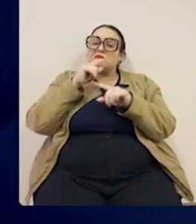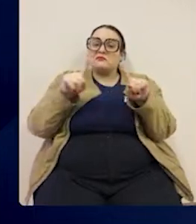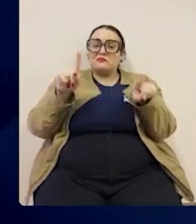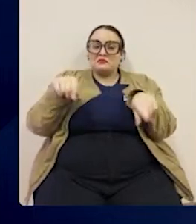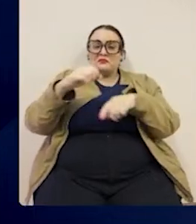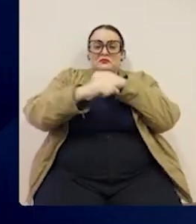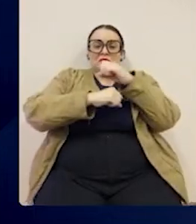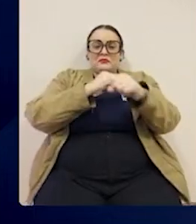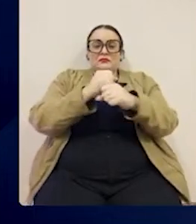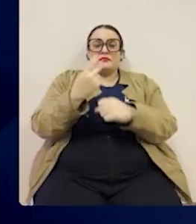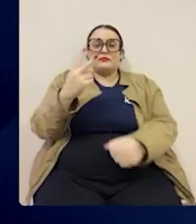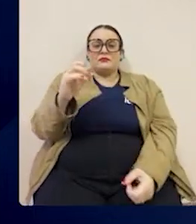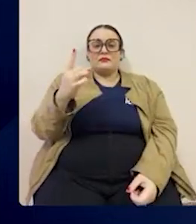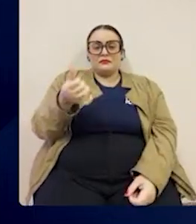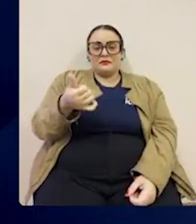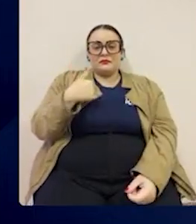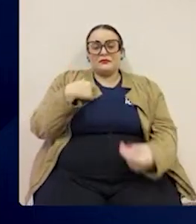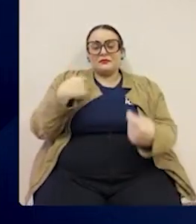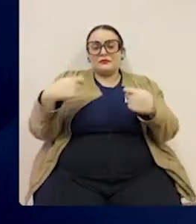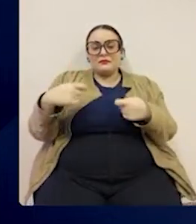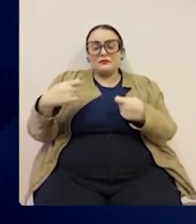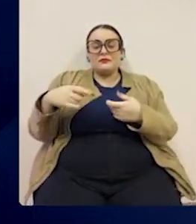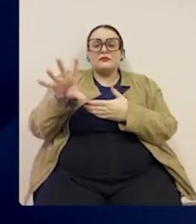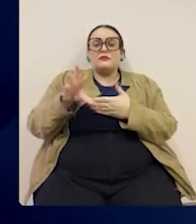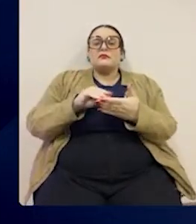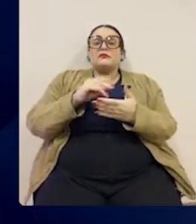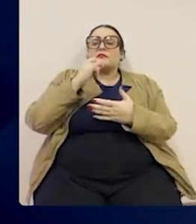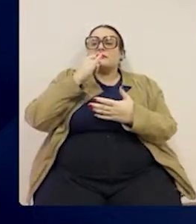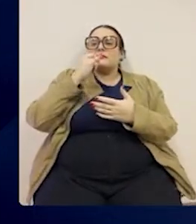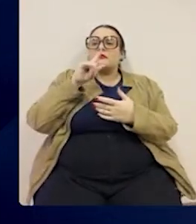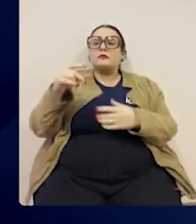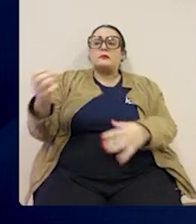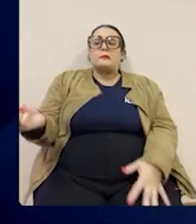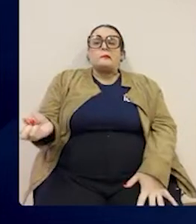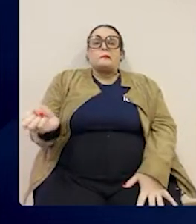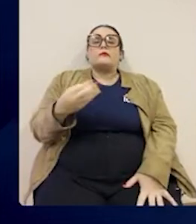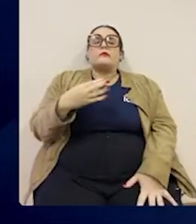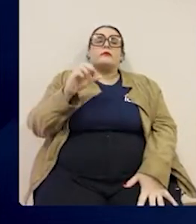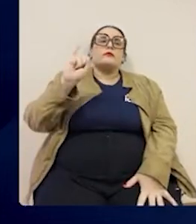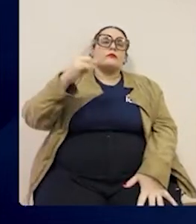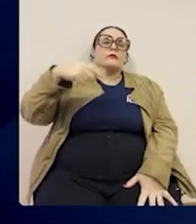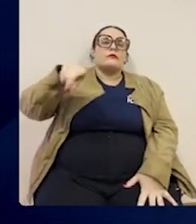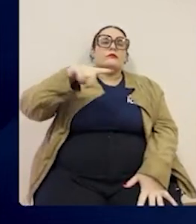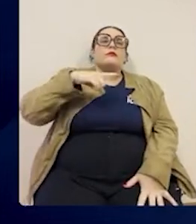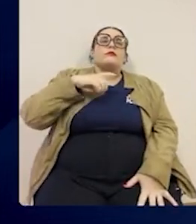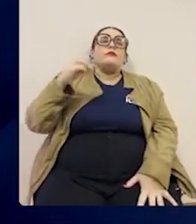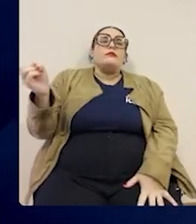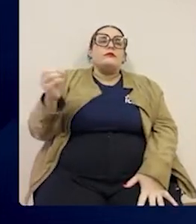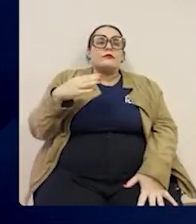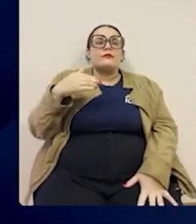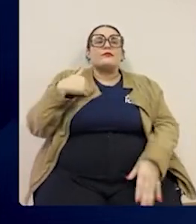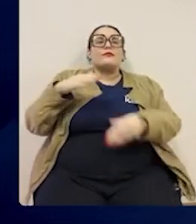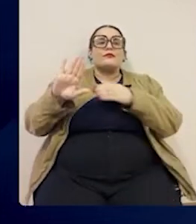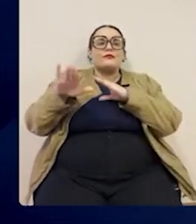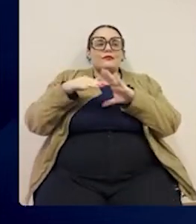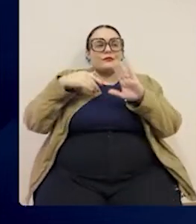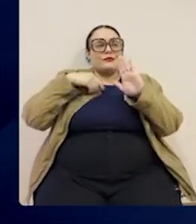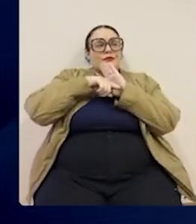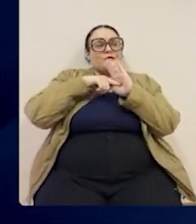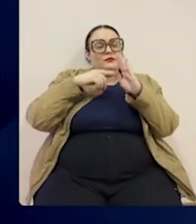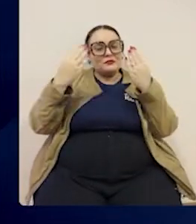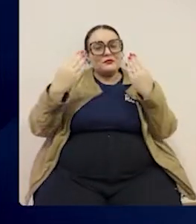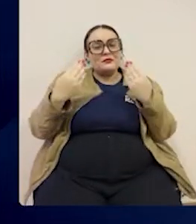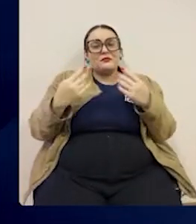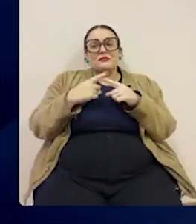Então, eu preciso achar um exemplo mais atual. Então, se vocês tiverem algum exemplo atual que quiser me mandar, eu analiso, mas ele é bem